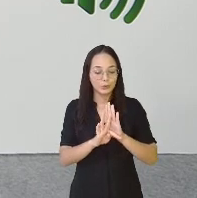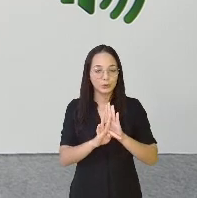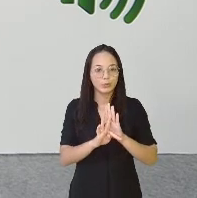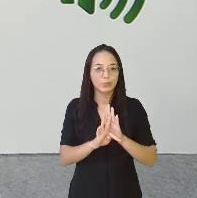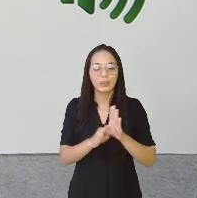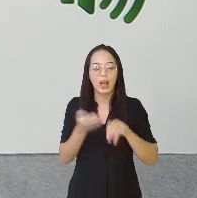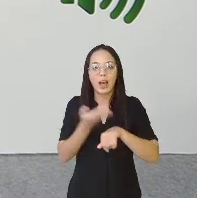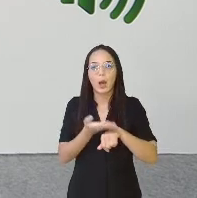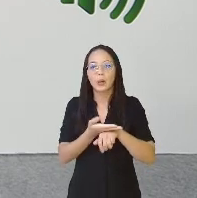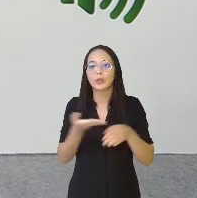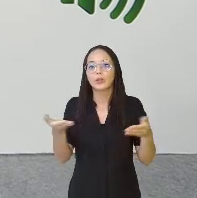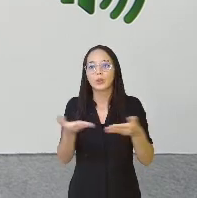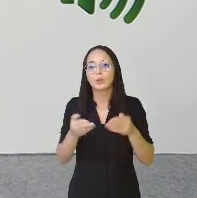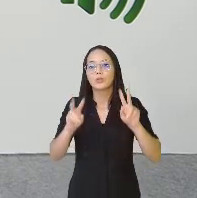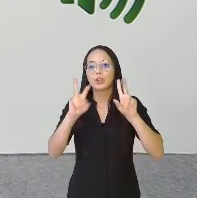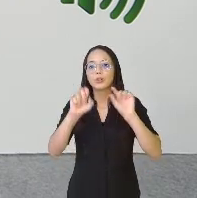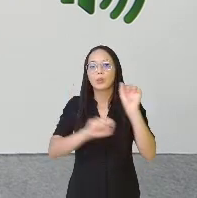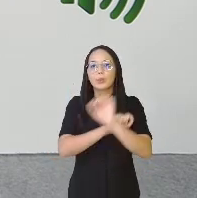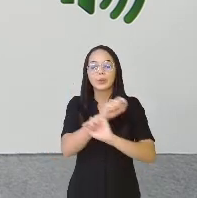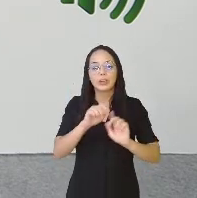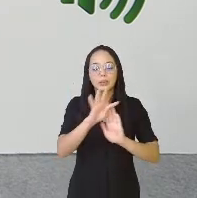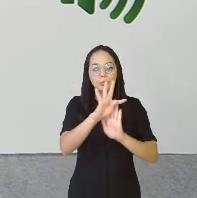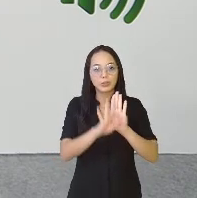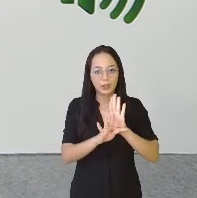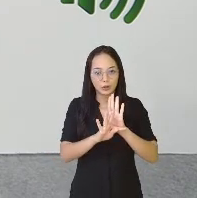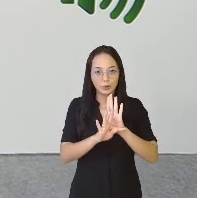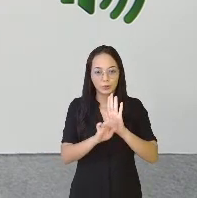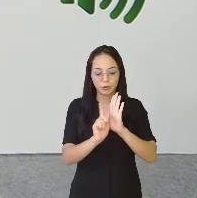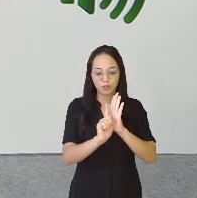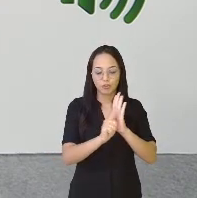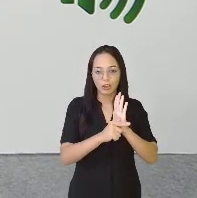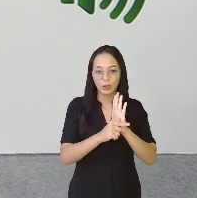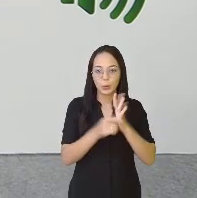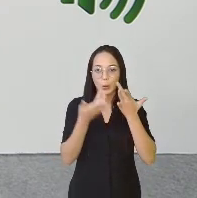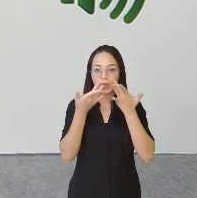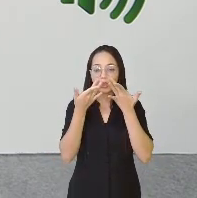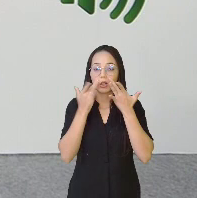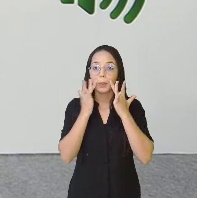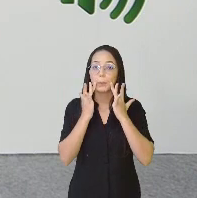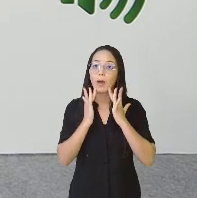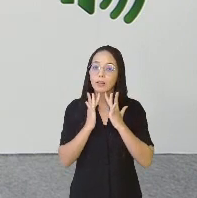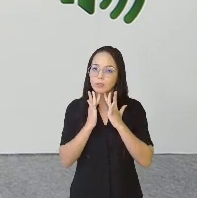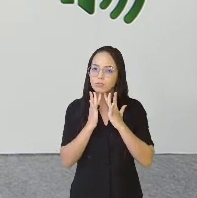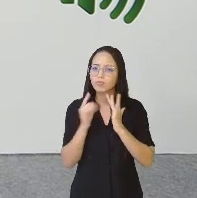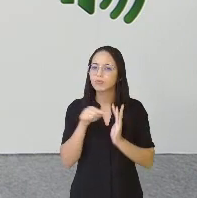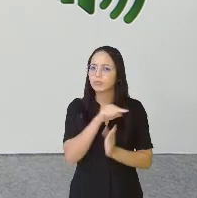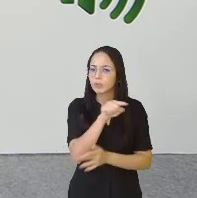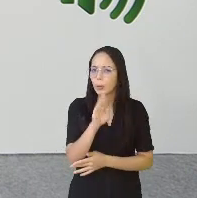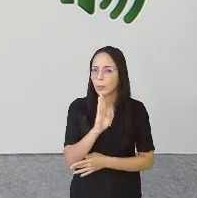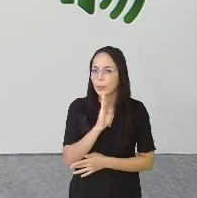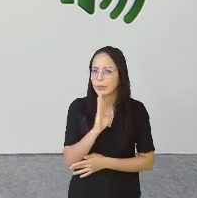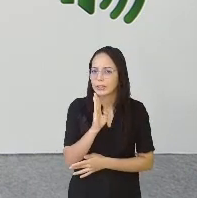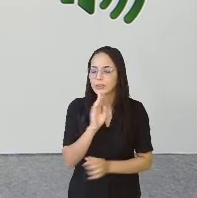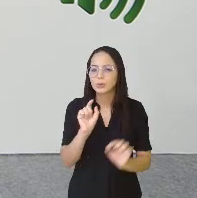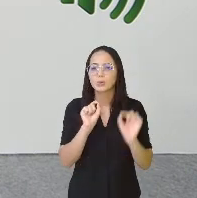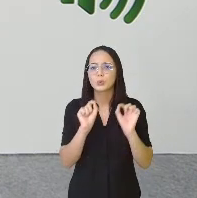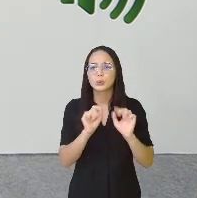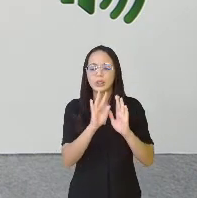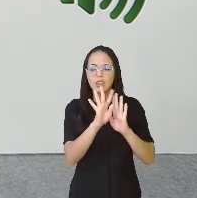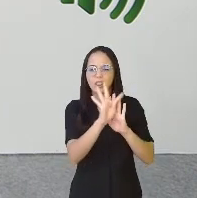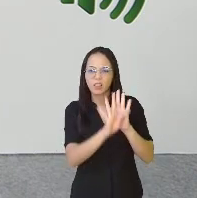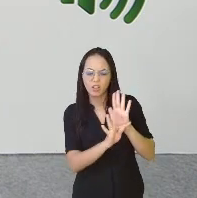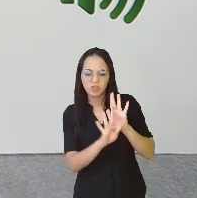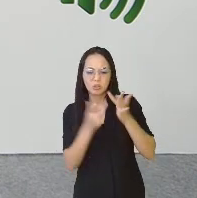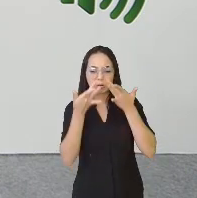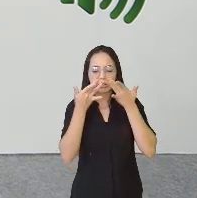portuguesa, será sobre um gênero textual chamado texto dramático. Será que você já ouviu falar? O que é texto